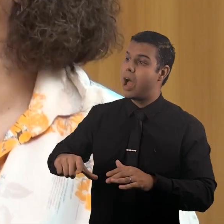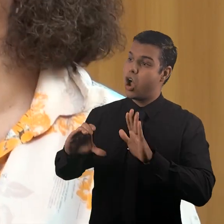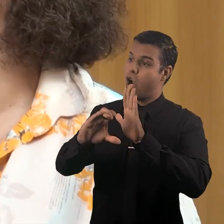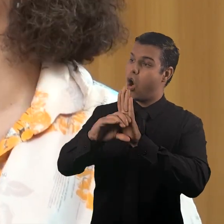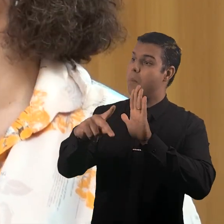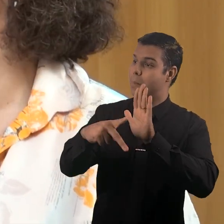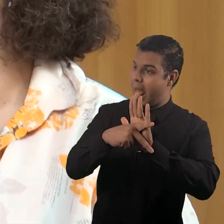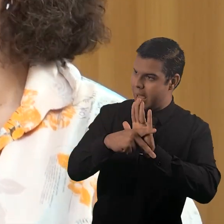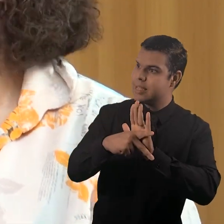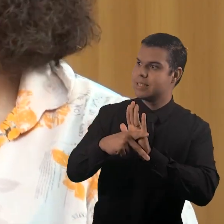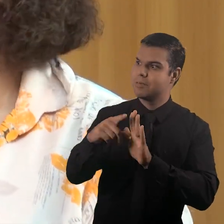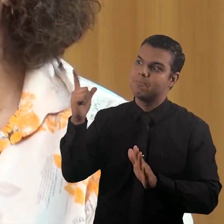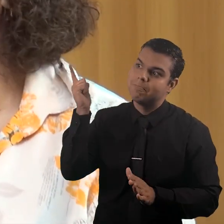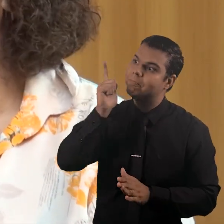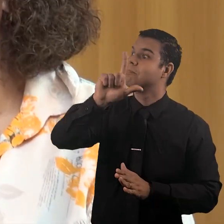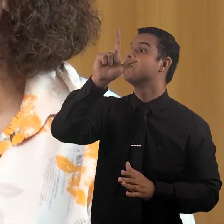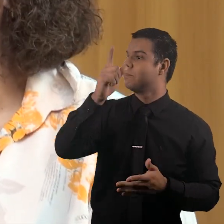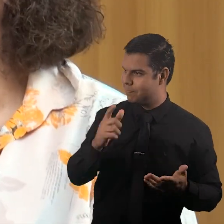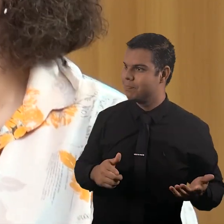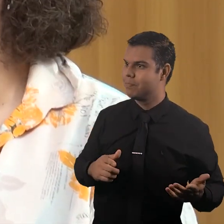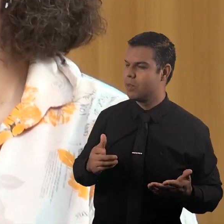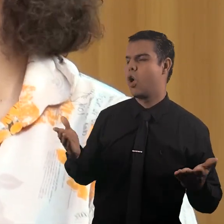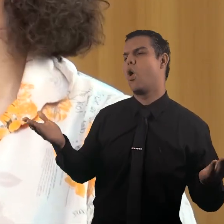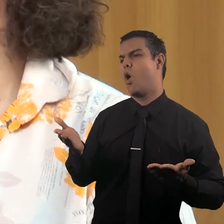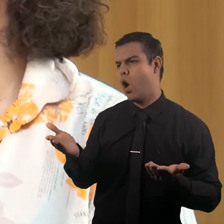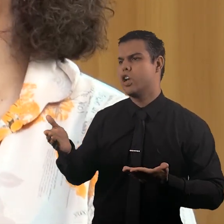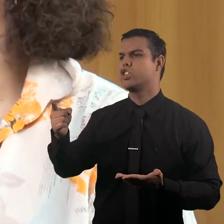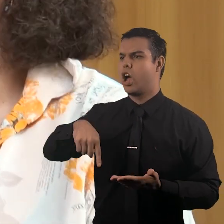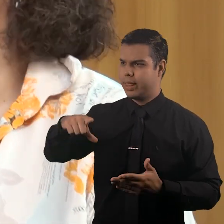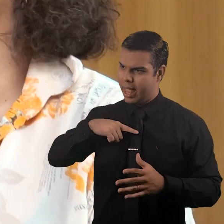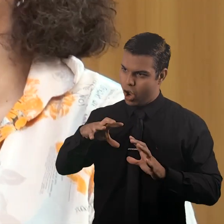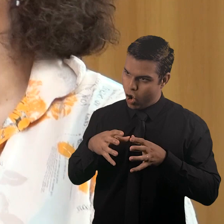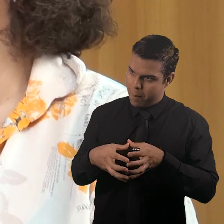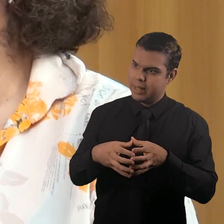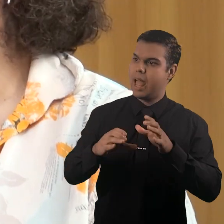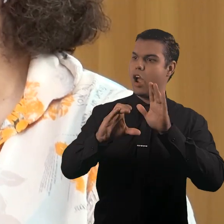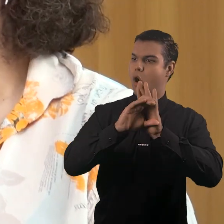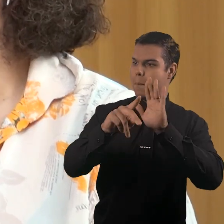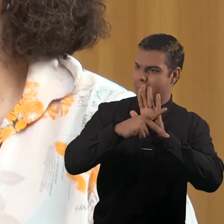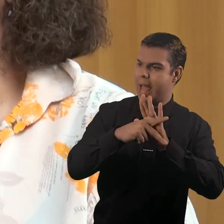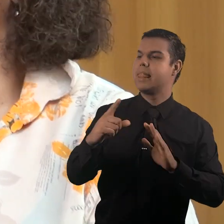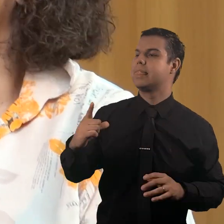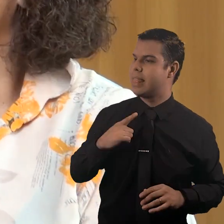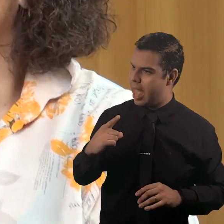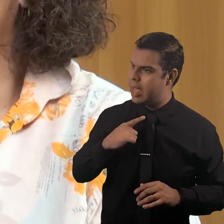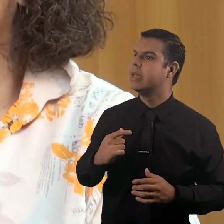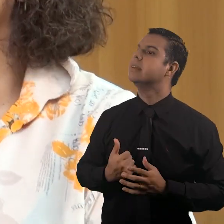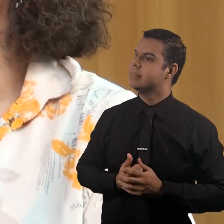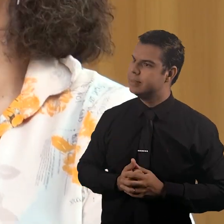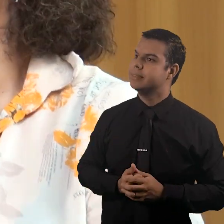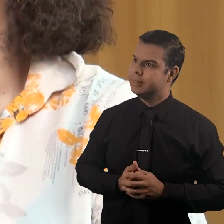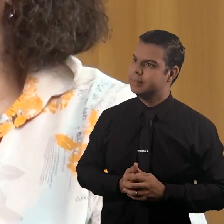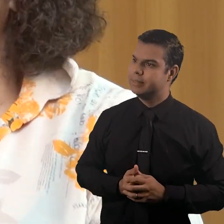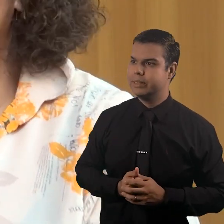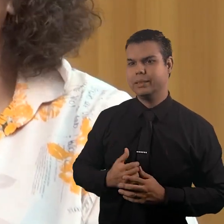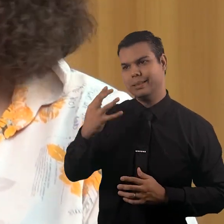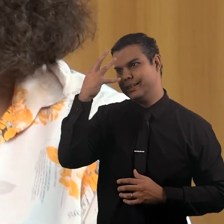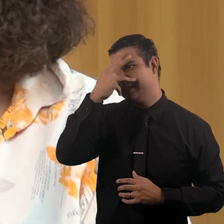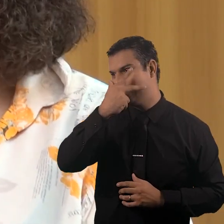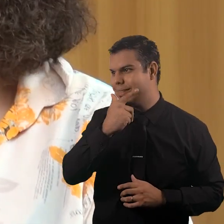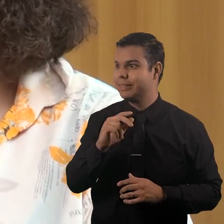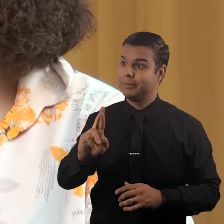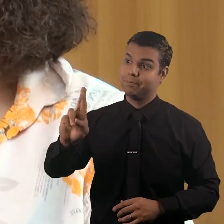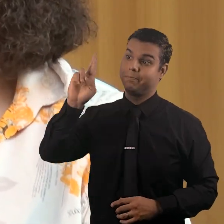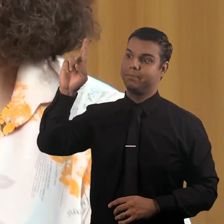compliance foi uma dessas grandes aquisições. Então, hoje nós temos um comitê de compliance